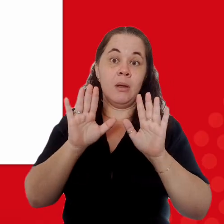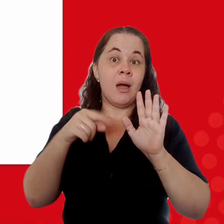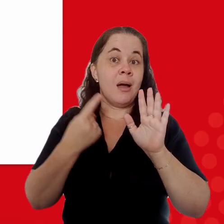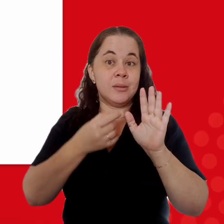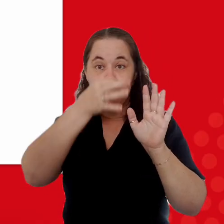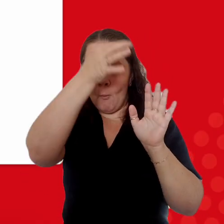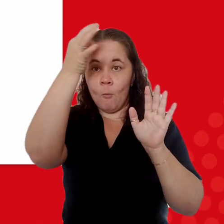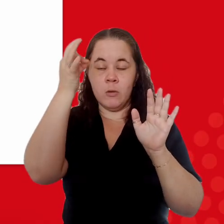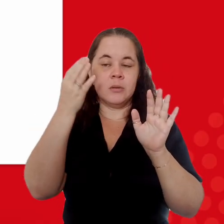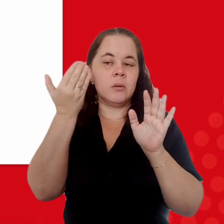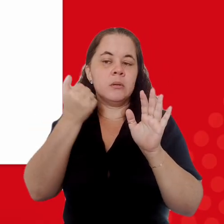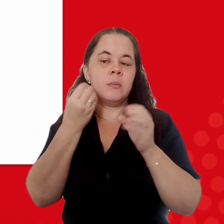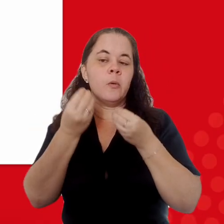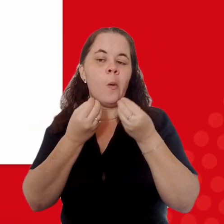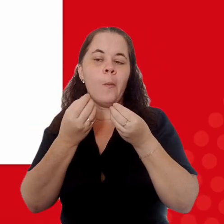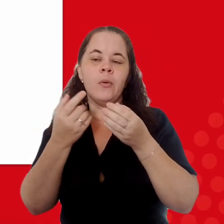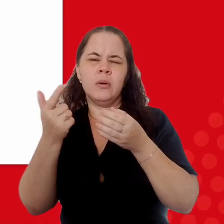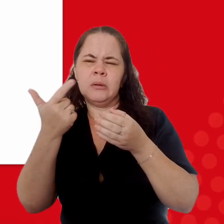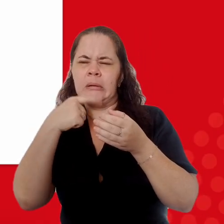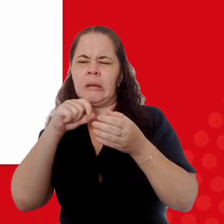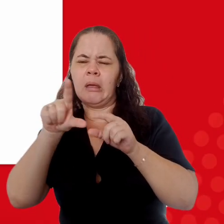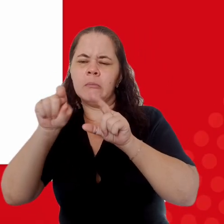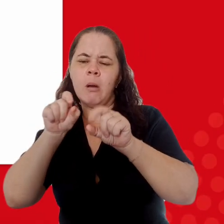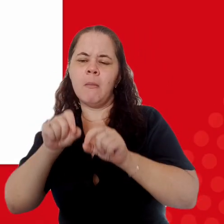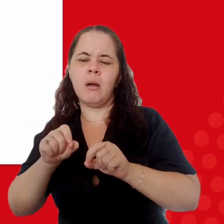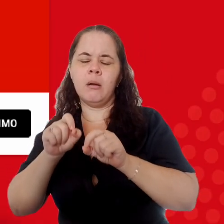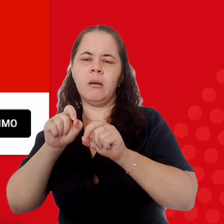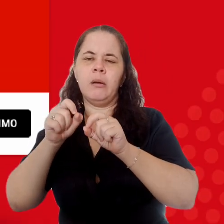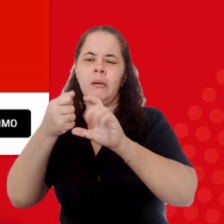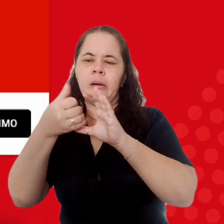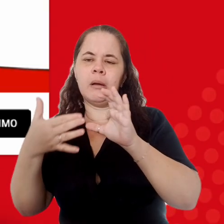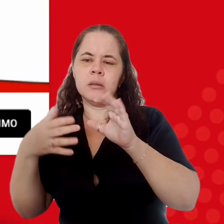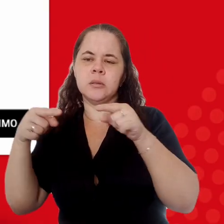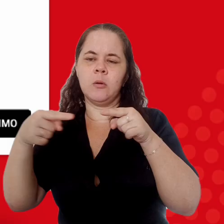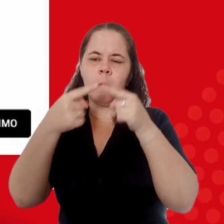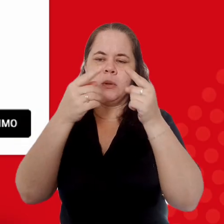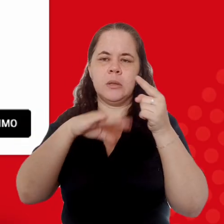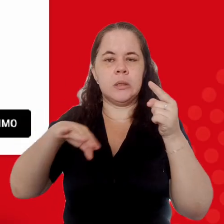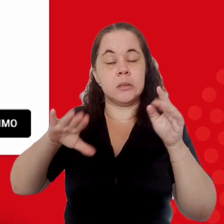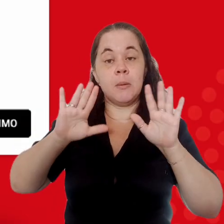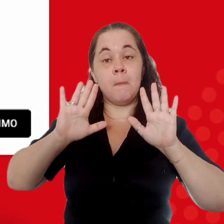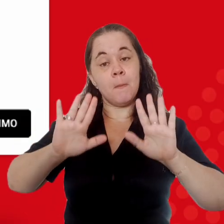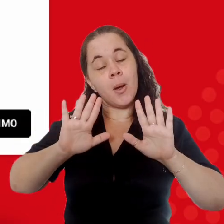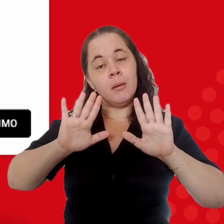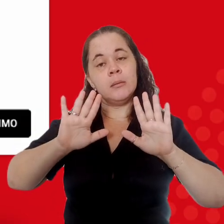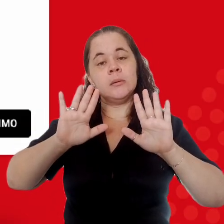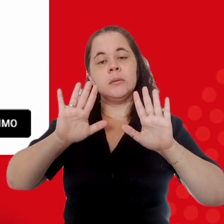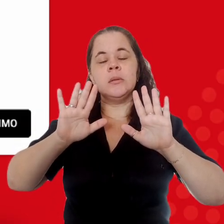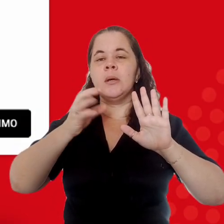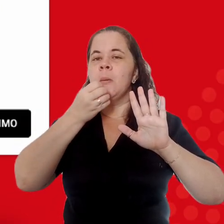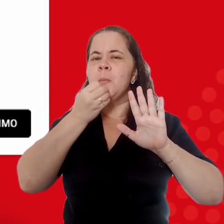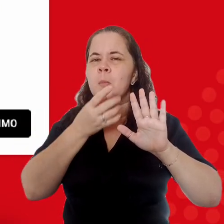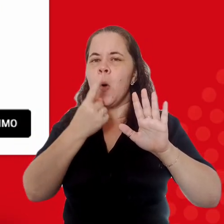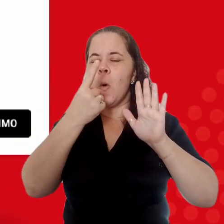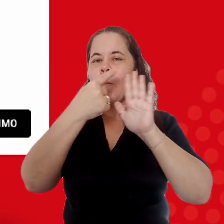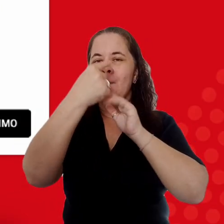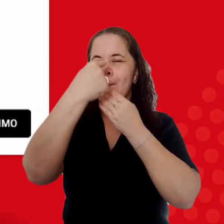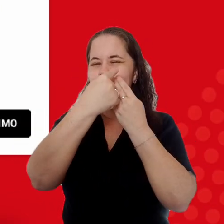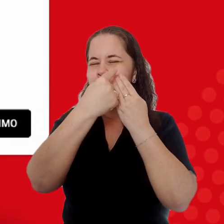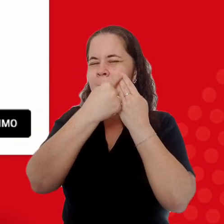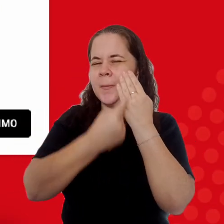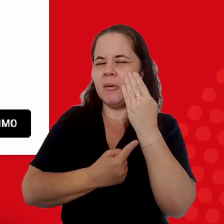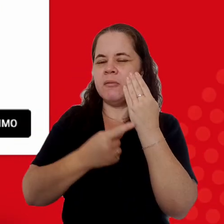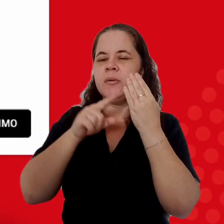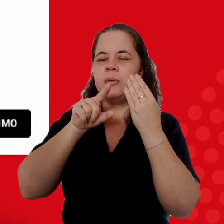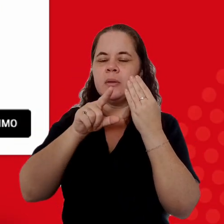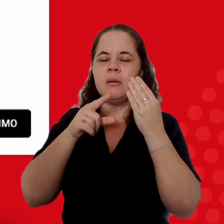critério, do que passa, do que não passa, mas existe essa barreira, digamos assim. Ele tem um perfil